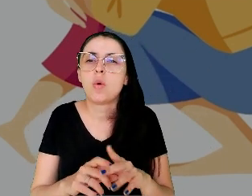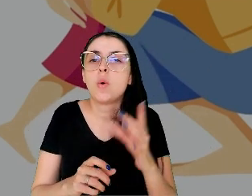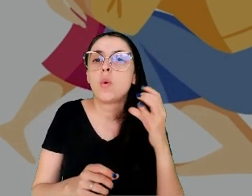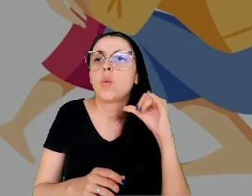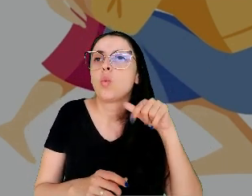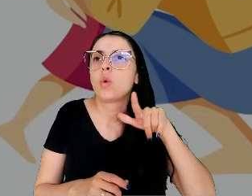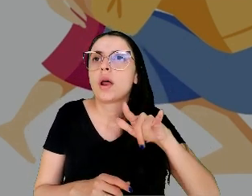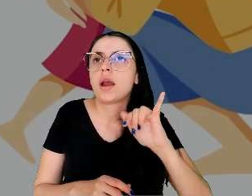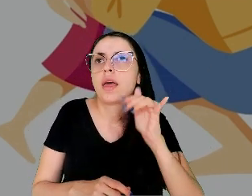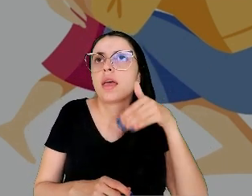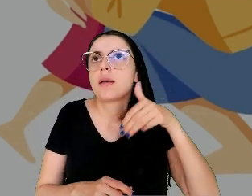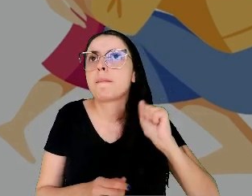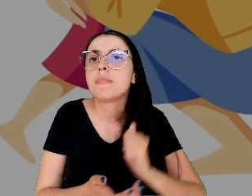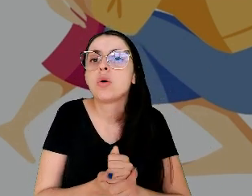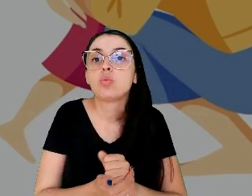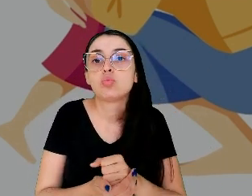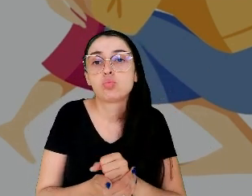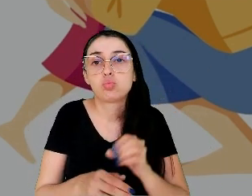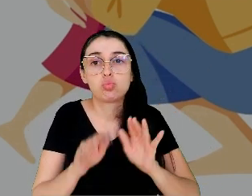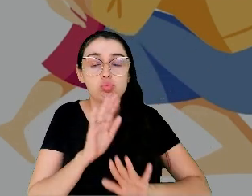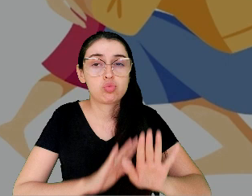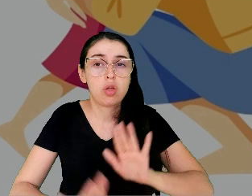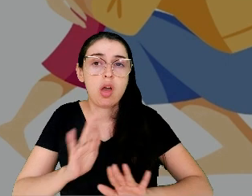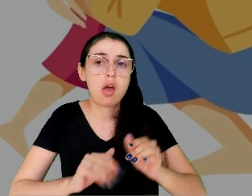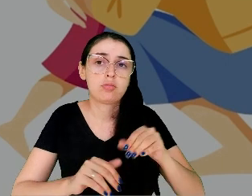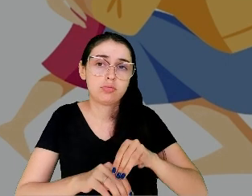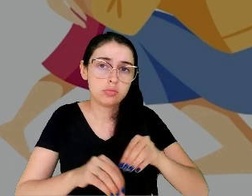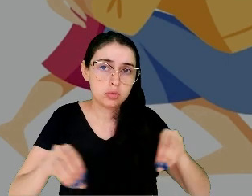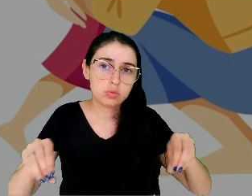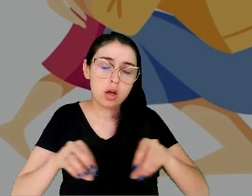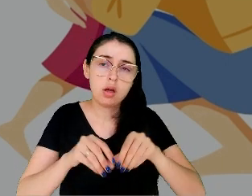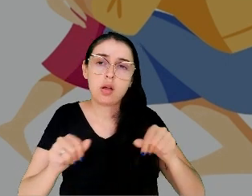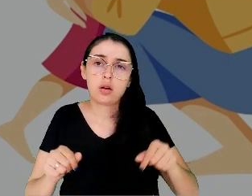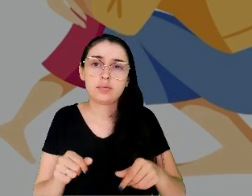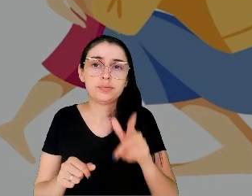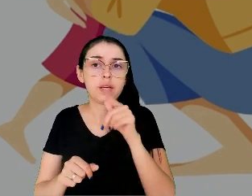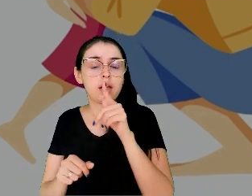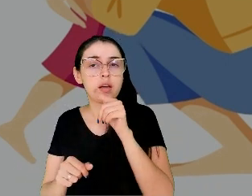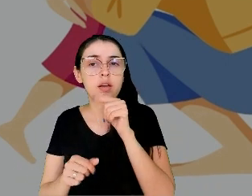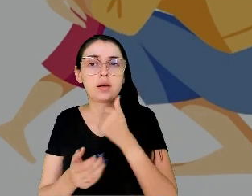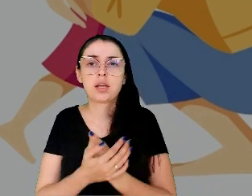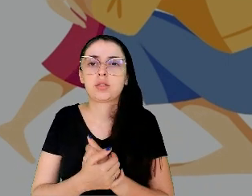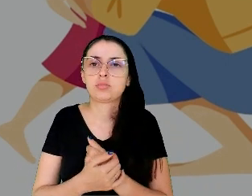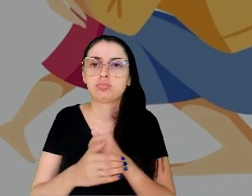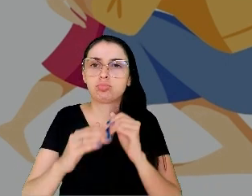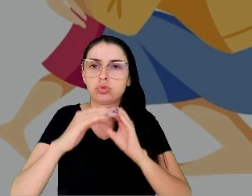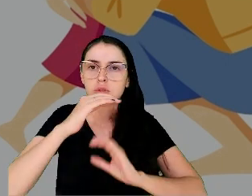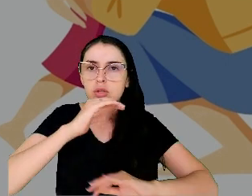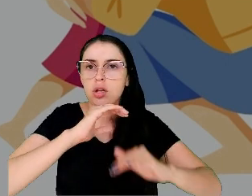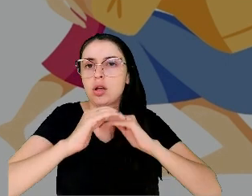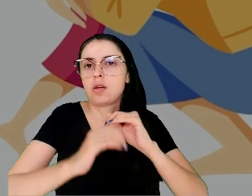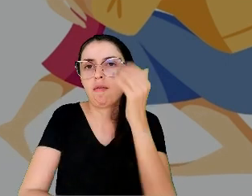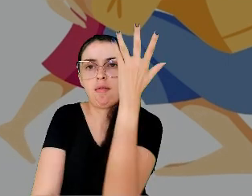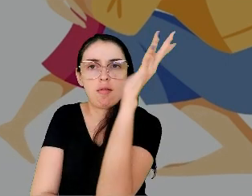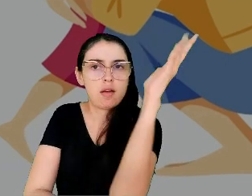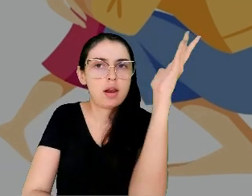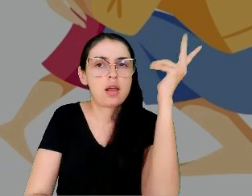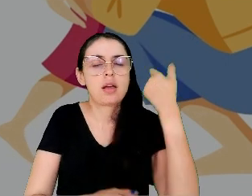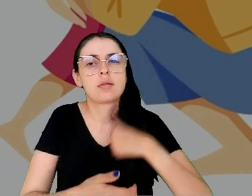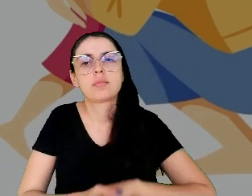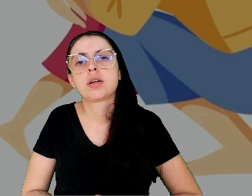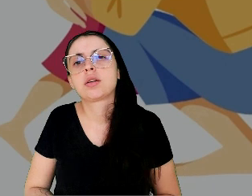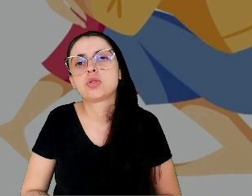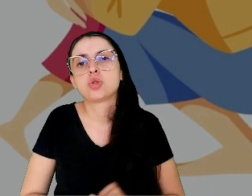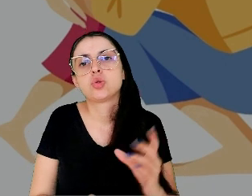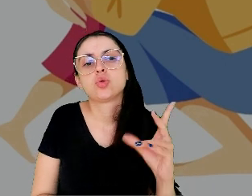uso adequado do solo, propriamente águas, saneamento, florestas,